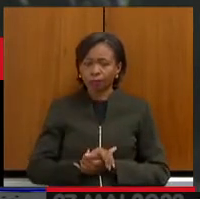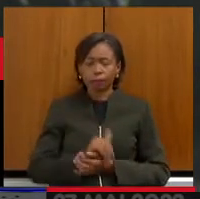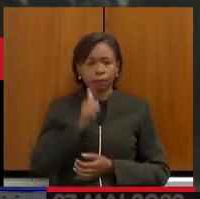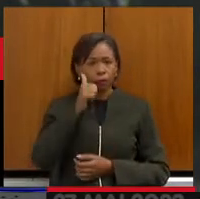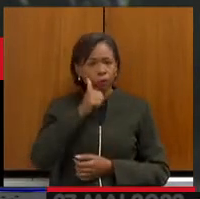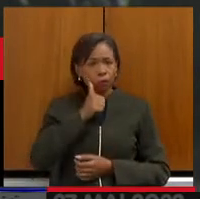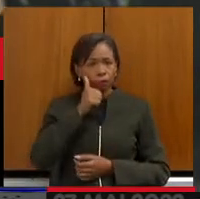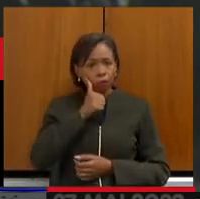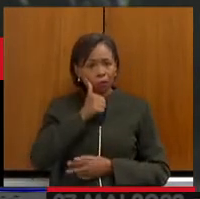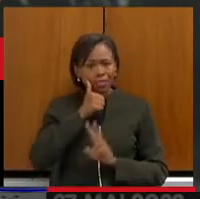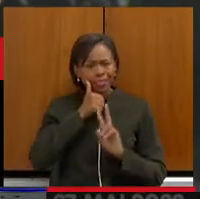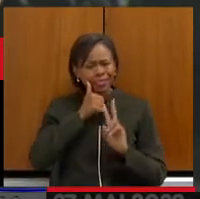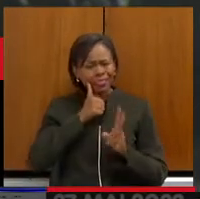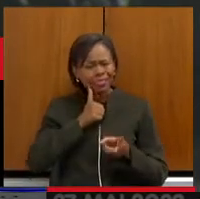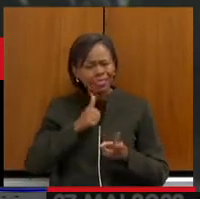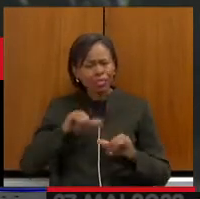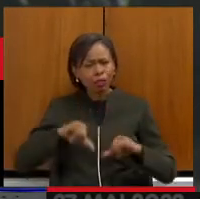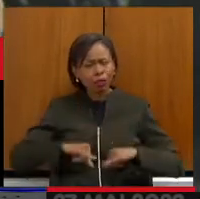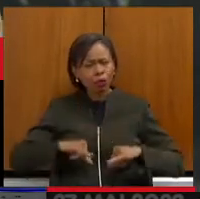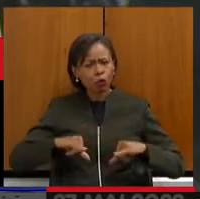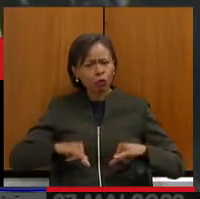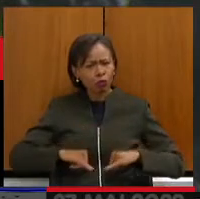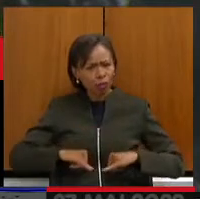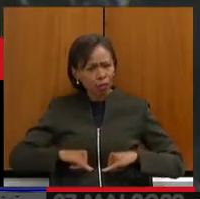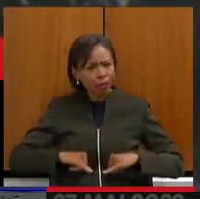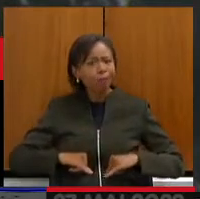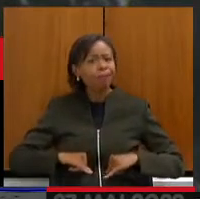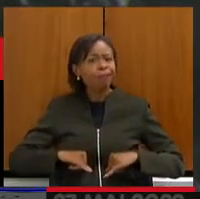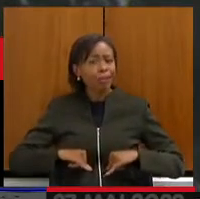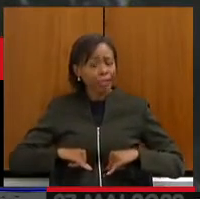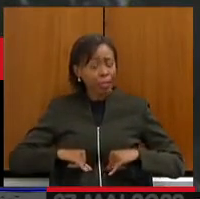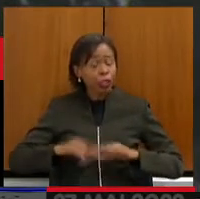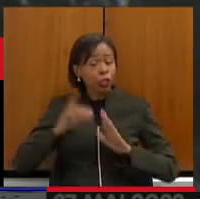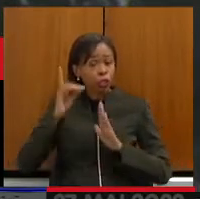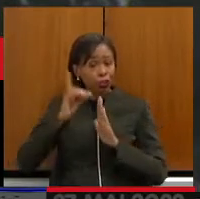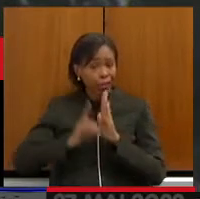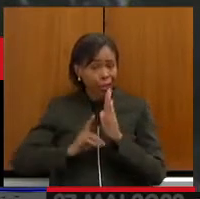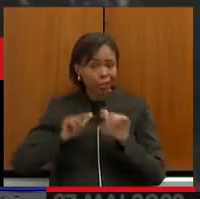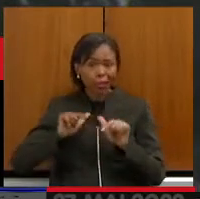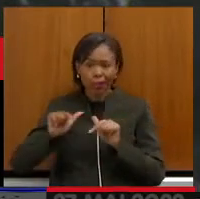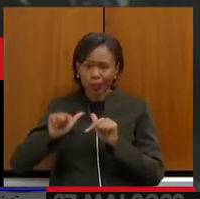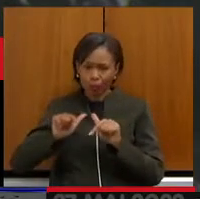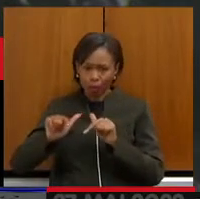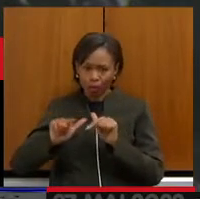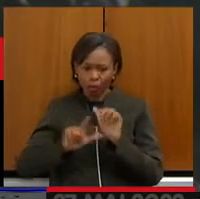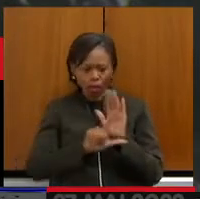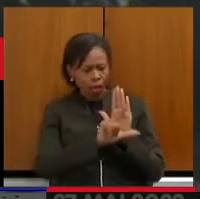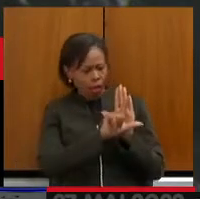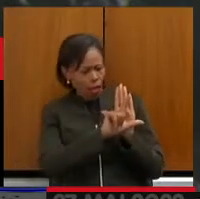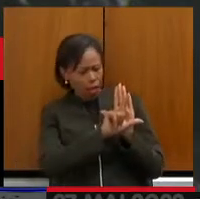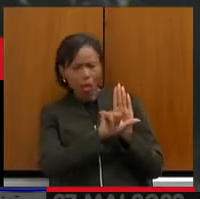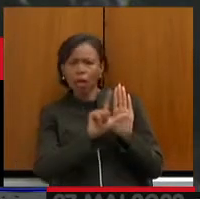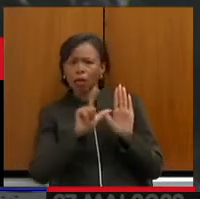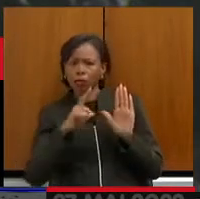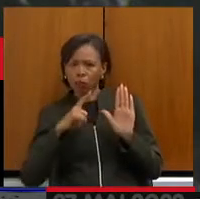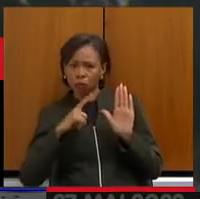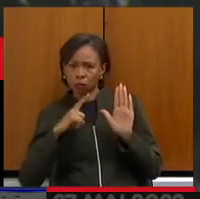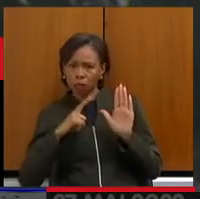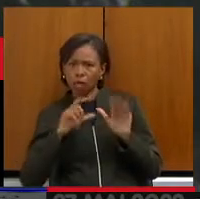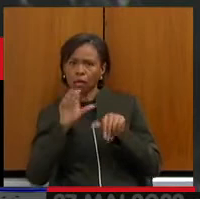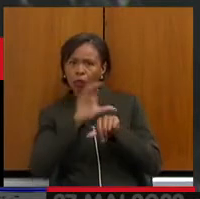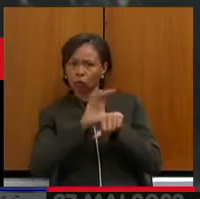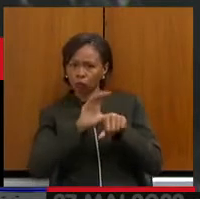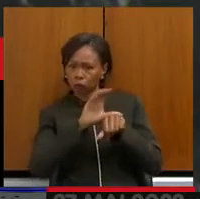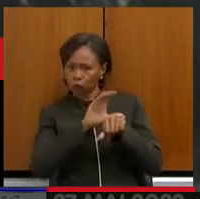desigualdade também temos de direitos trabalhistas mesmo que existe a a letra da Lei EA constituição a